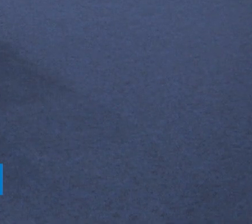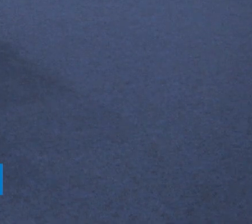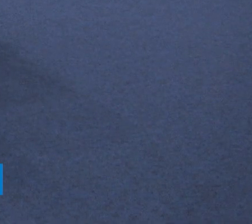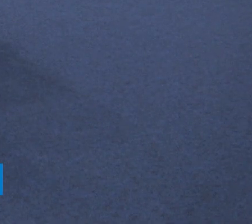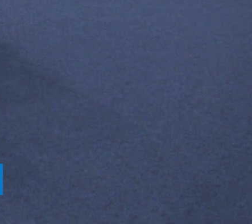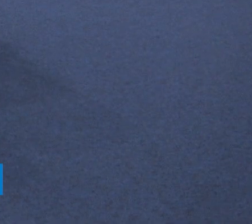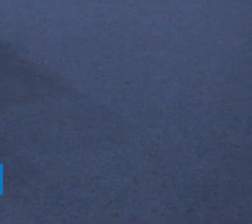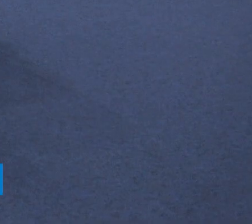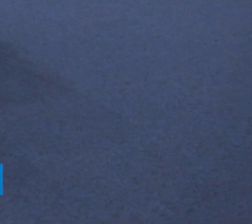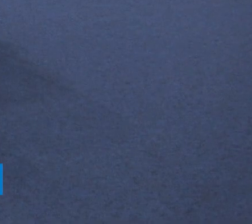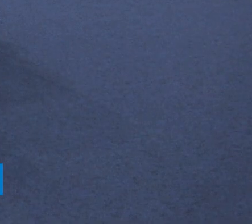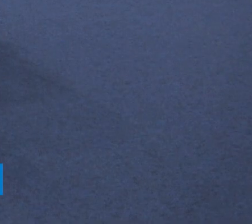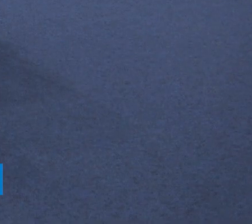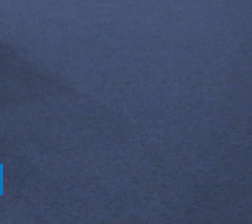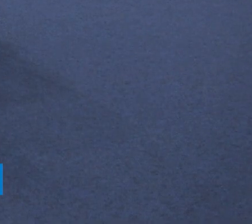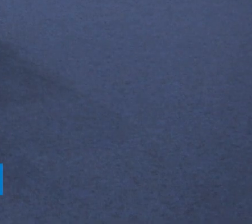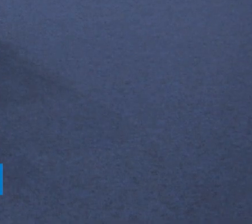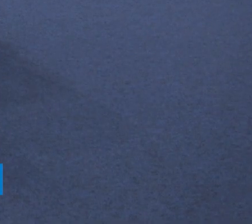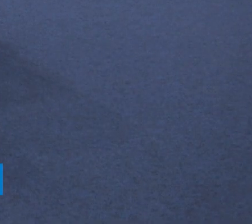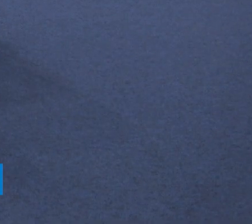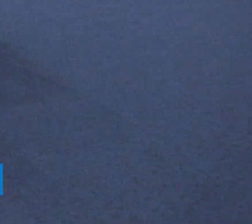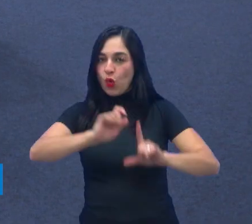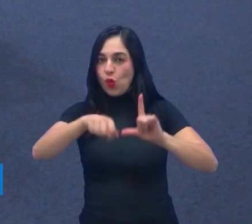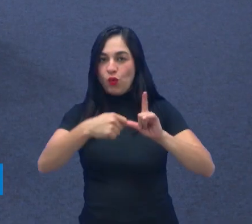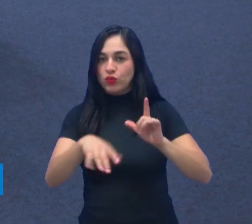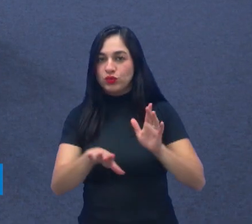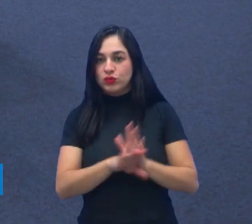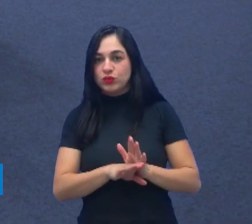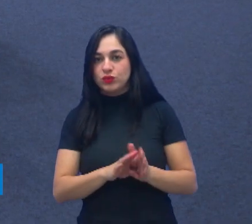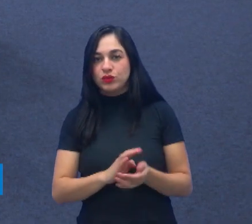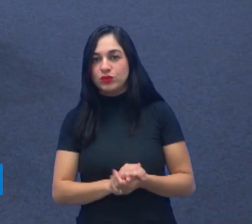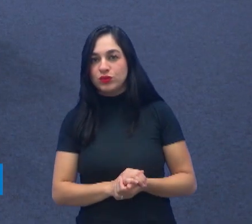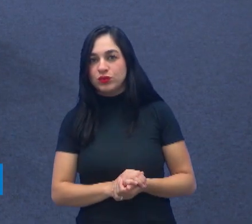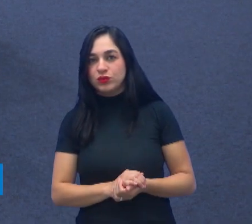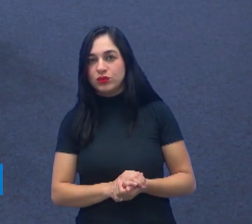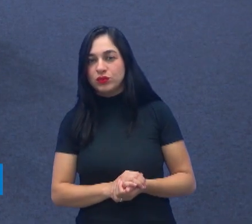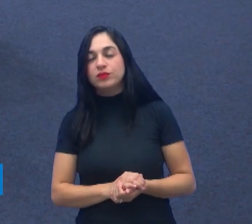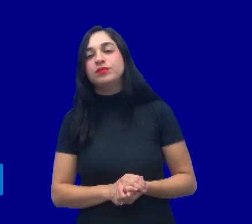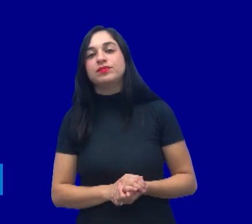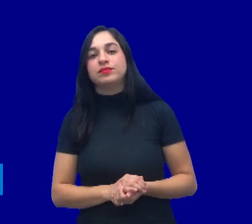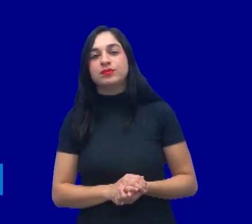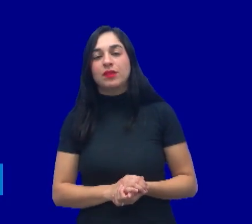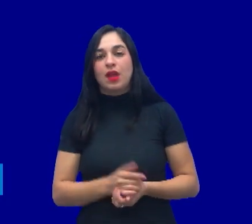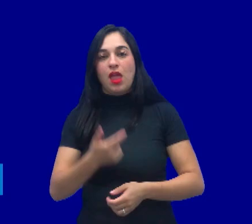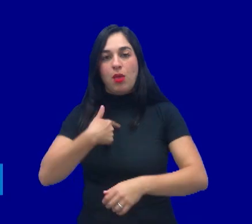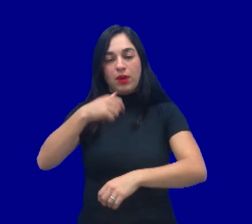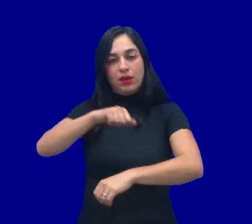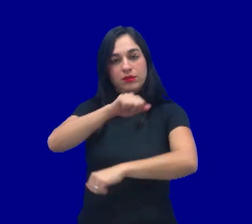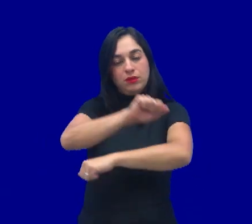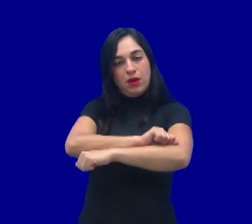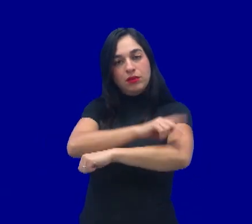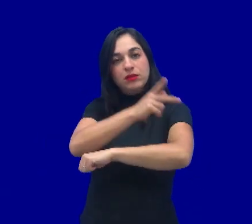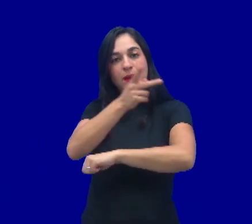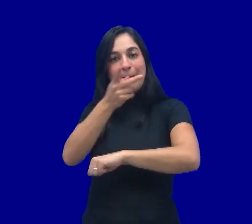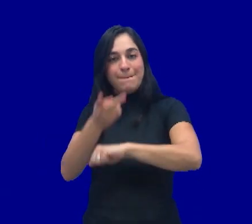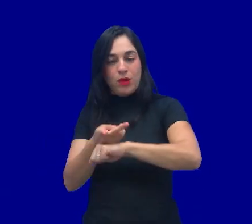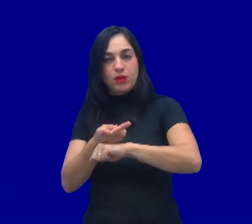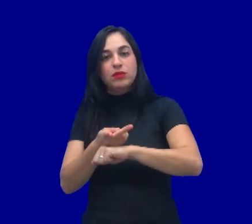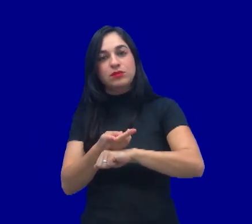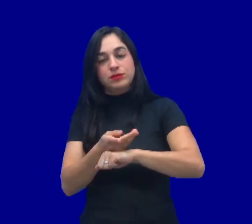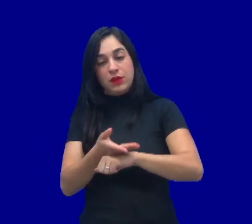Não chegou? Me chamou aqui no Alto da Ponte, Opa. que a prefeitura iniciou as pinturas